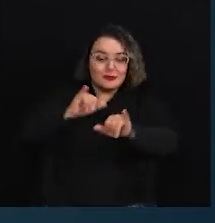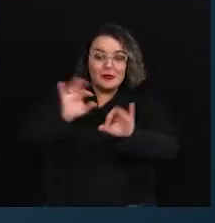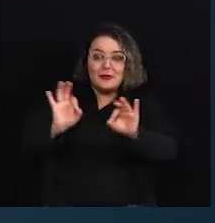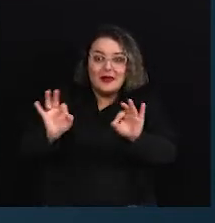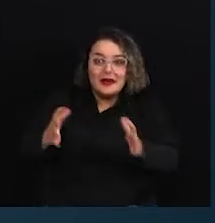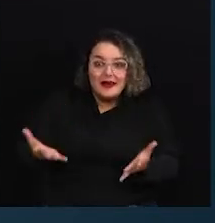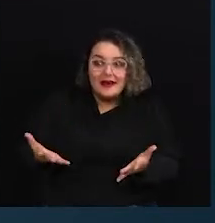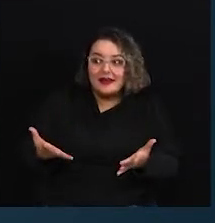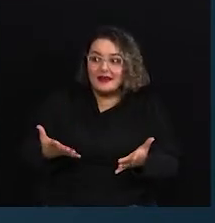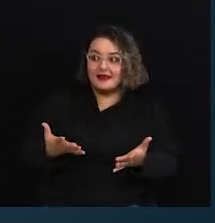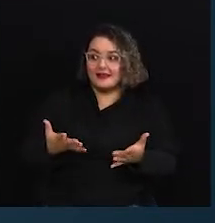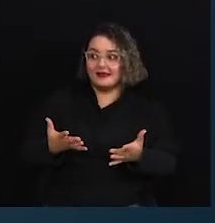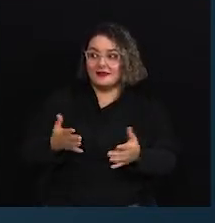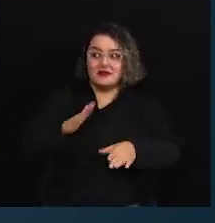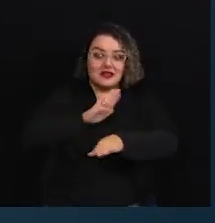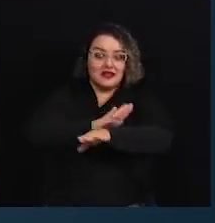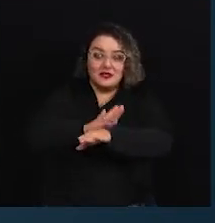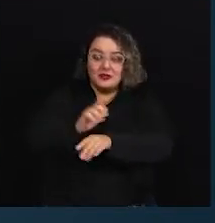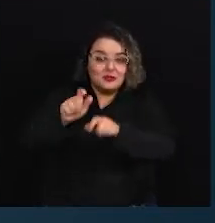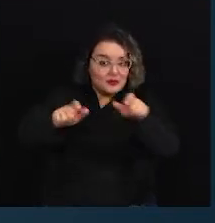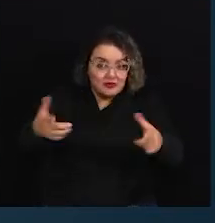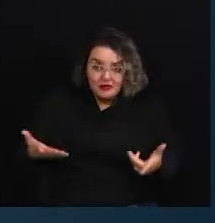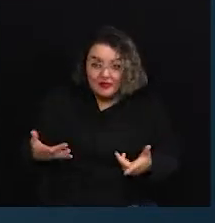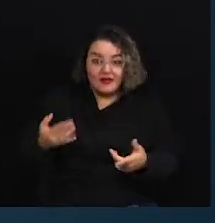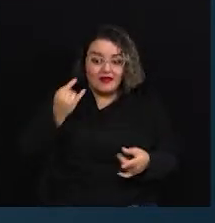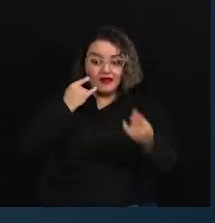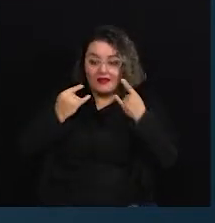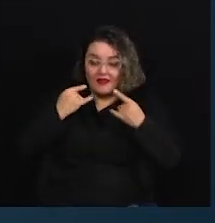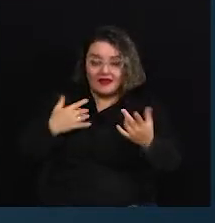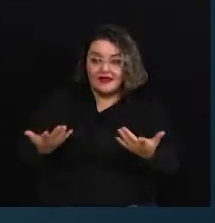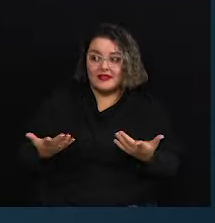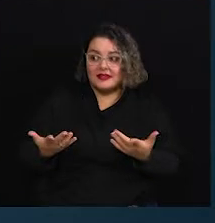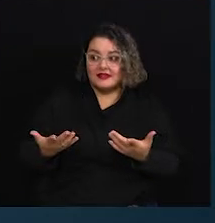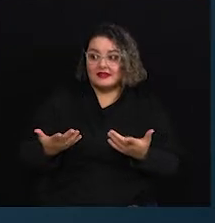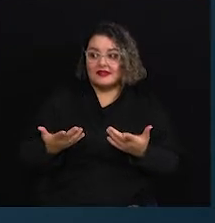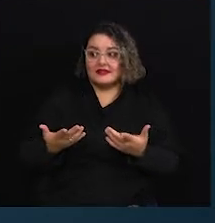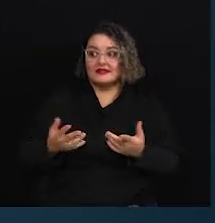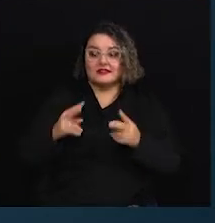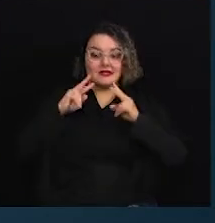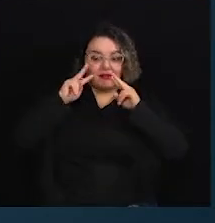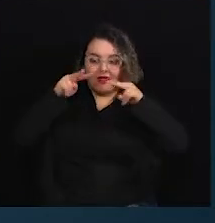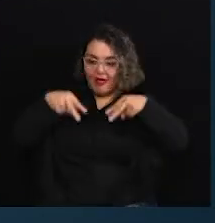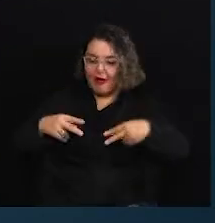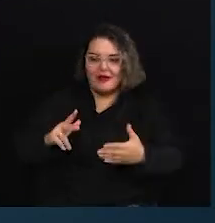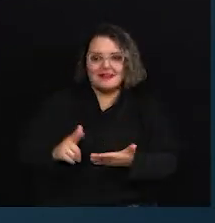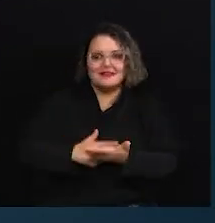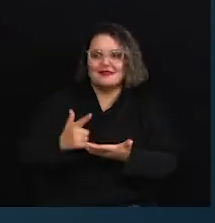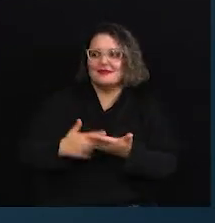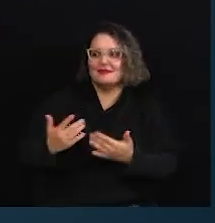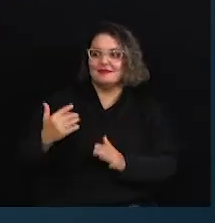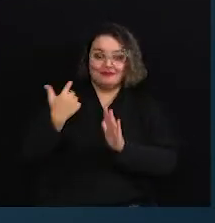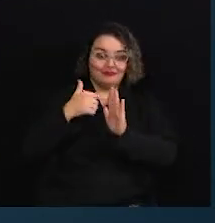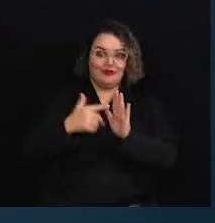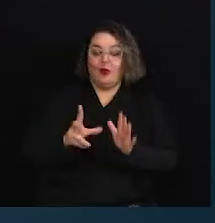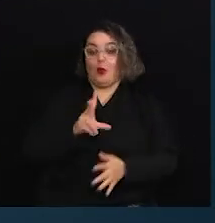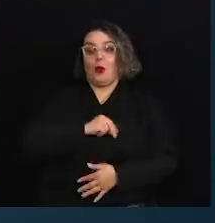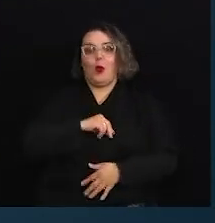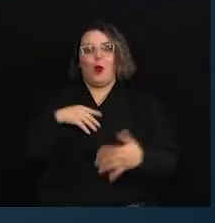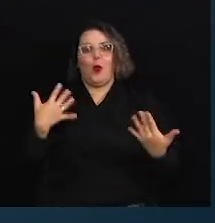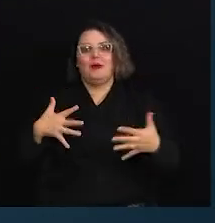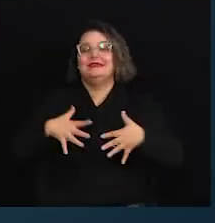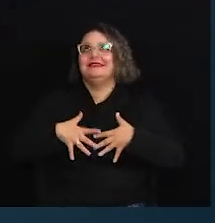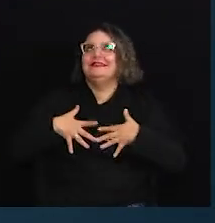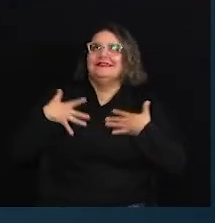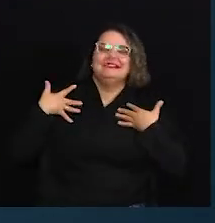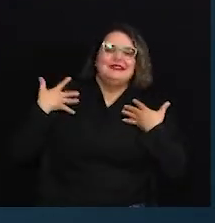não fiz nada, coloquei mais para ajudar quem pudesse se interessar. E acabou sendo reconhecido e colocado nessa lista. Nossa,